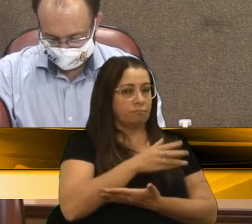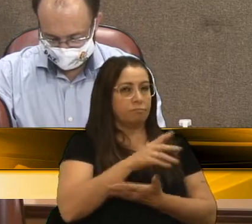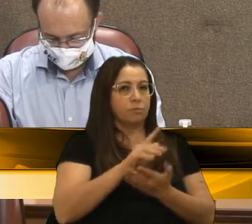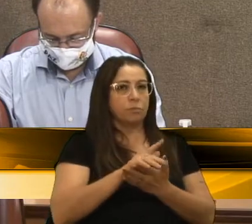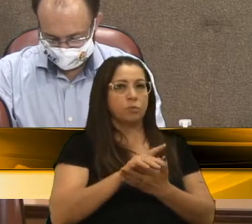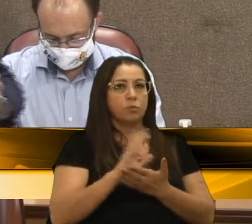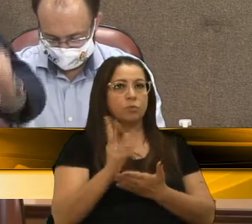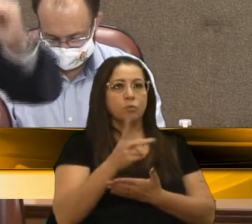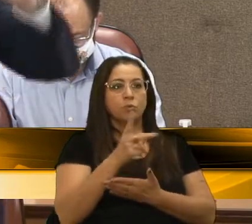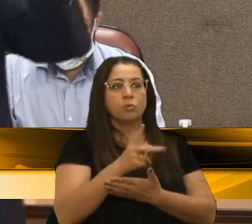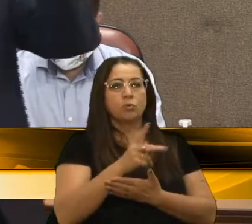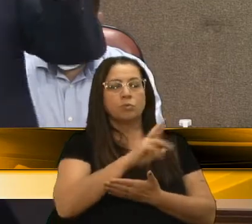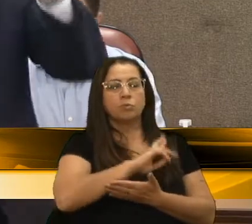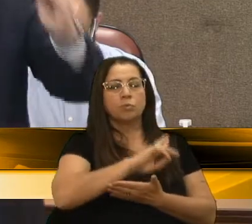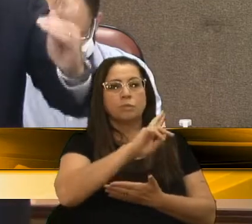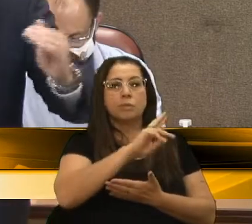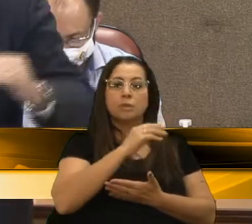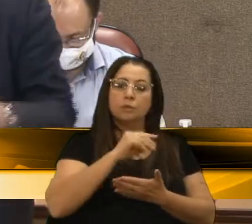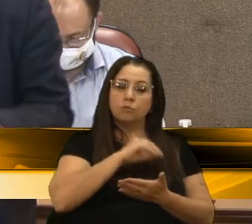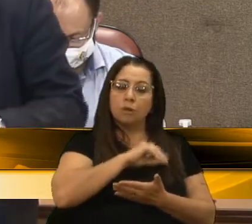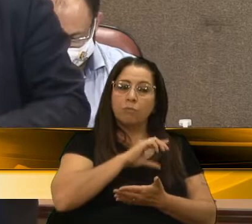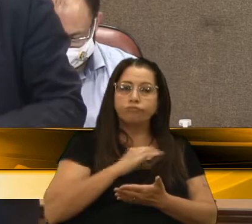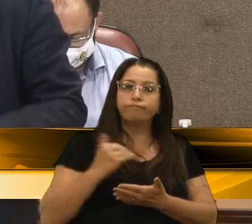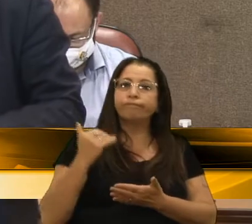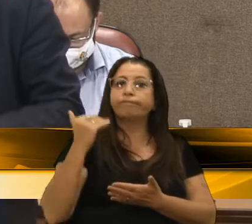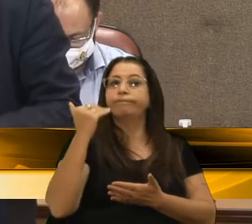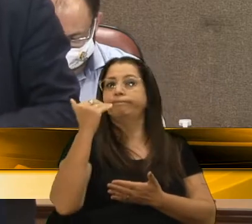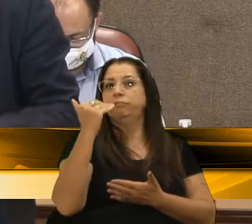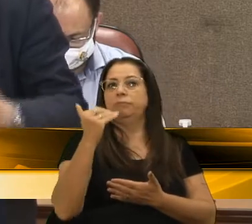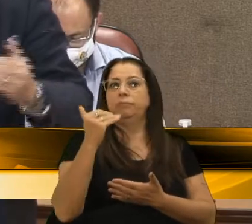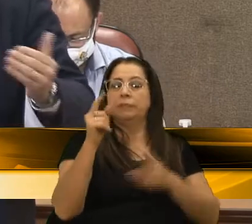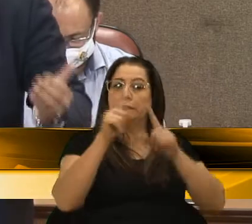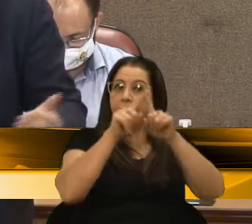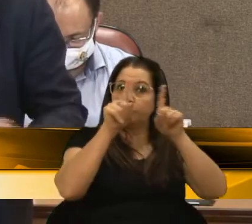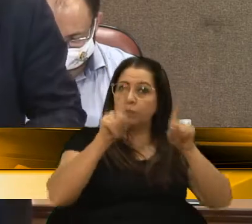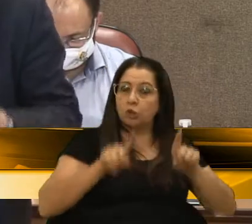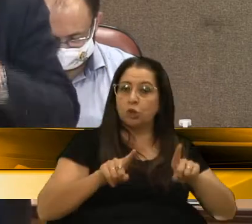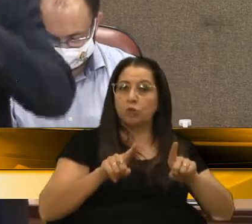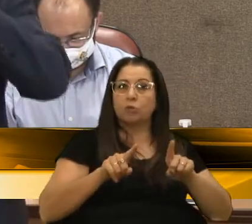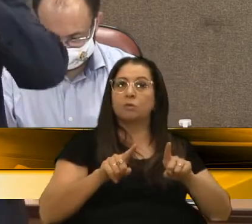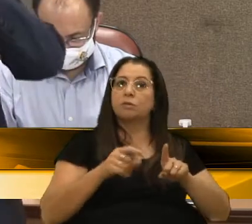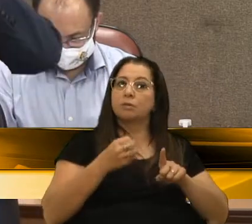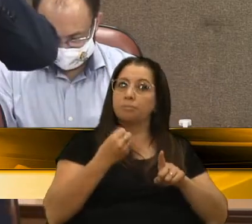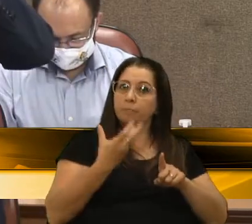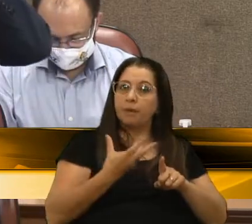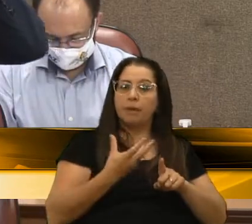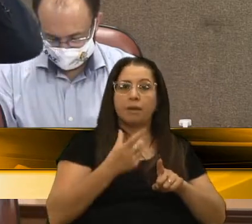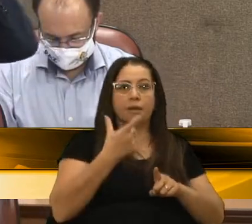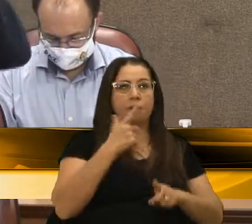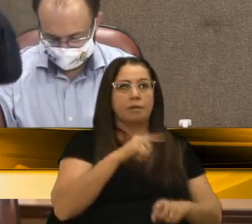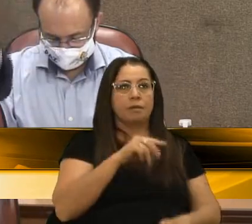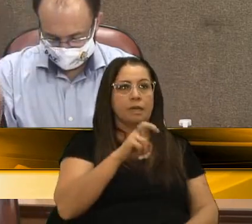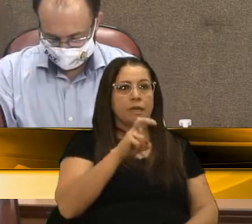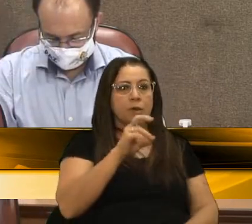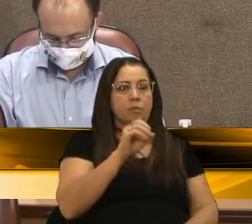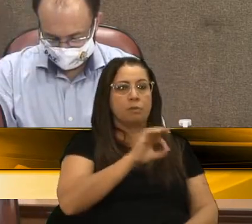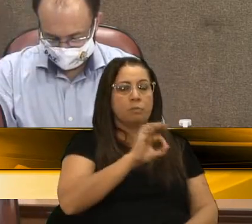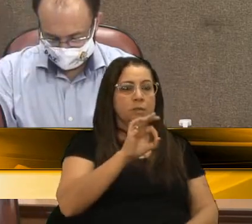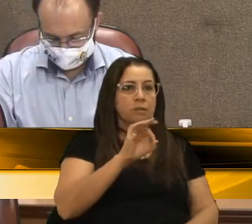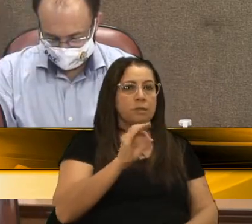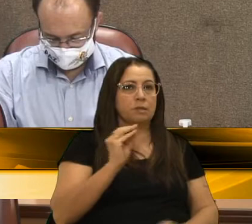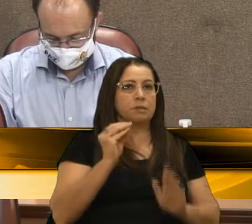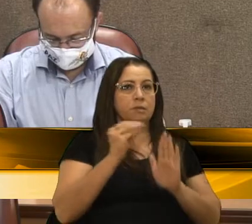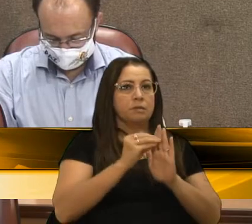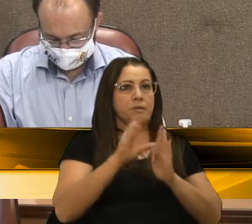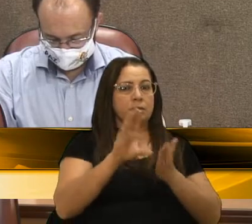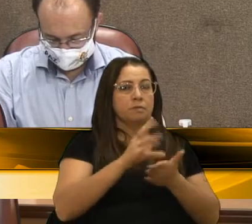nossos procuradores é um padrão elevado, né, são servidores estáveis, né, recebem 50%, inclusive, de